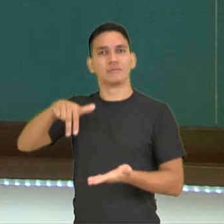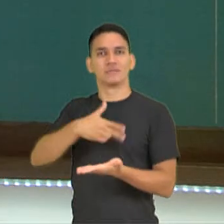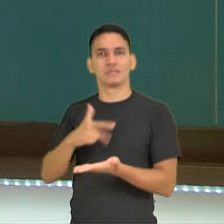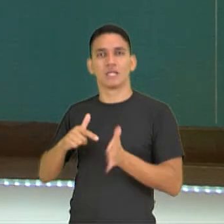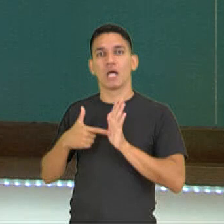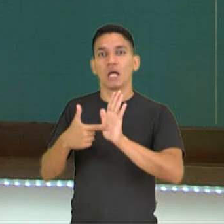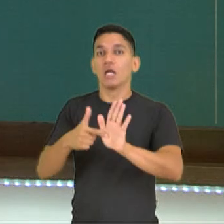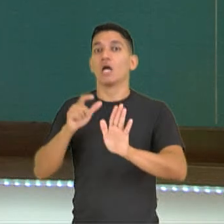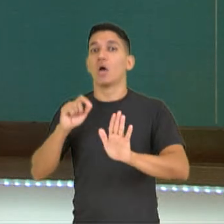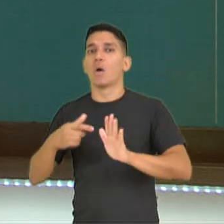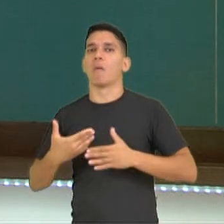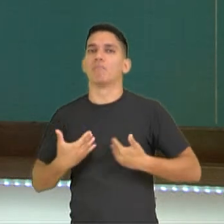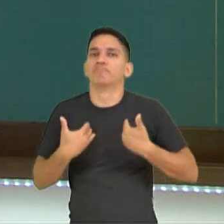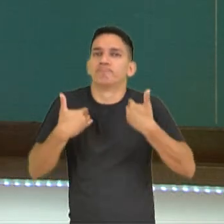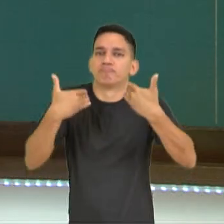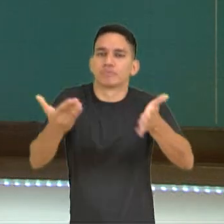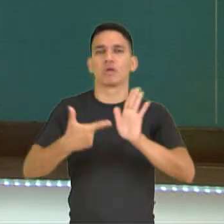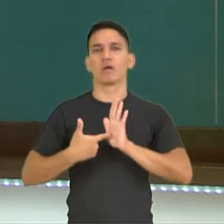demonstra toda a sua